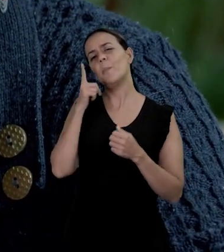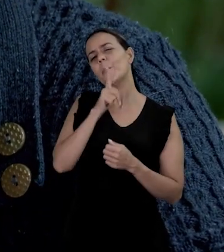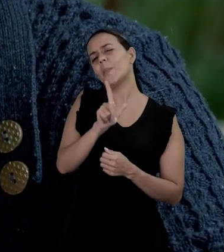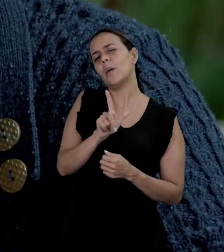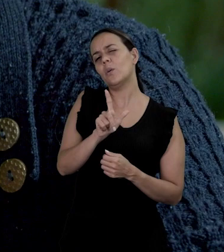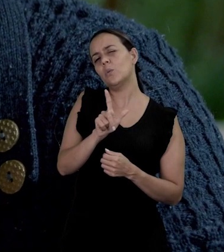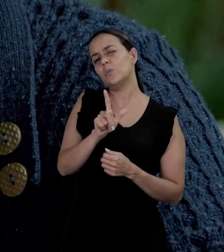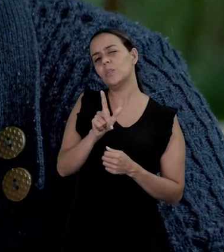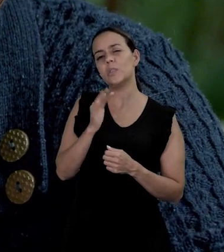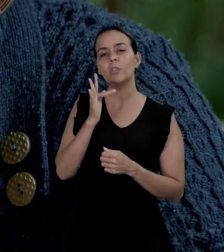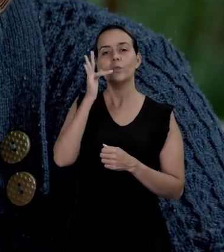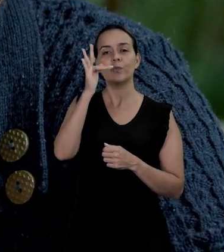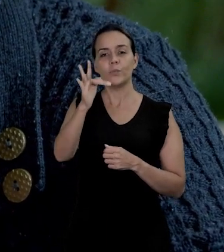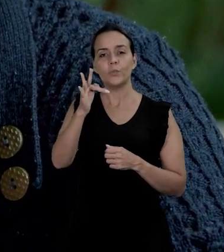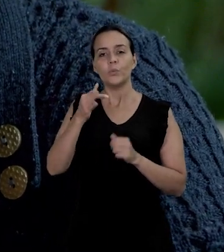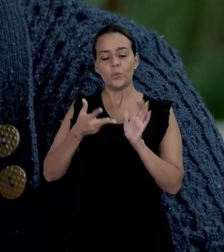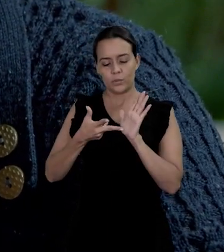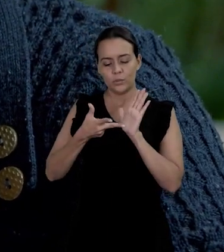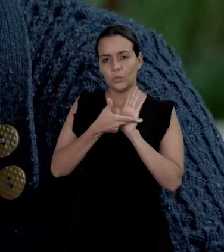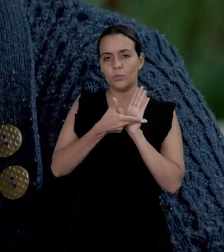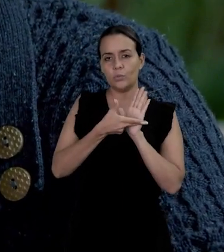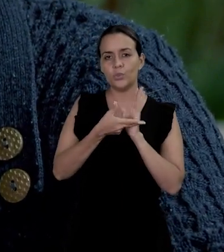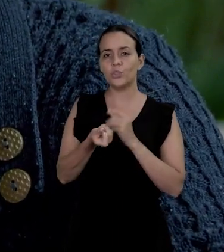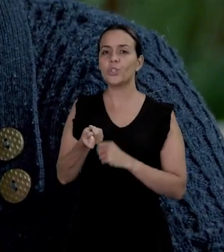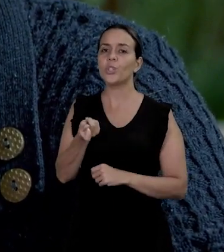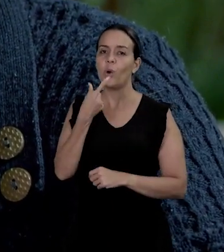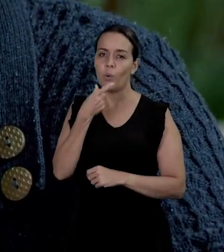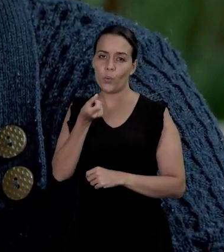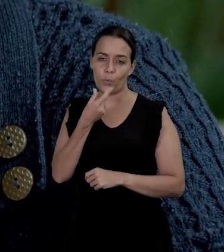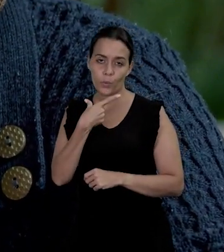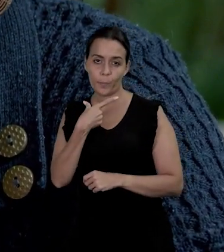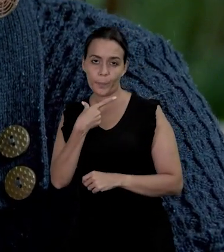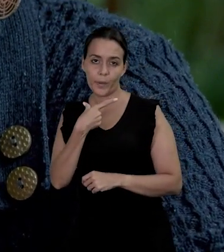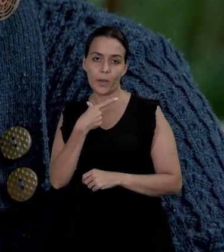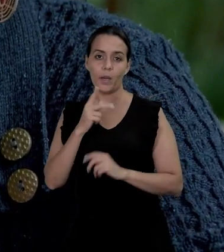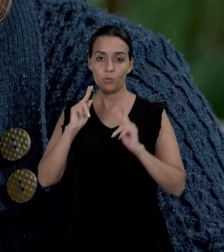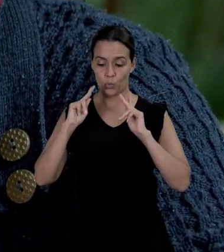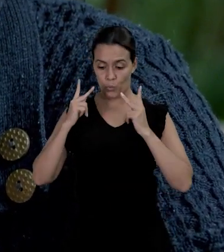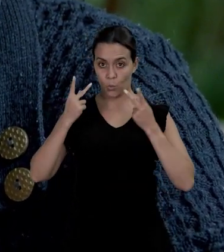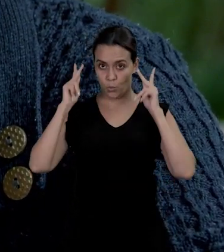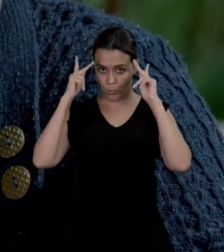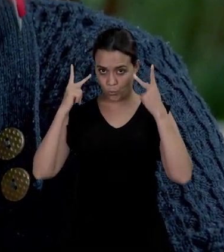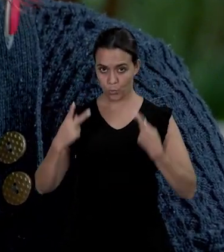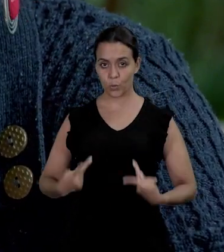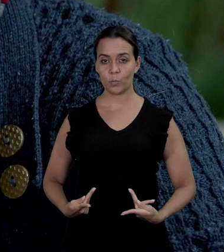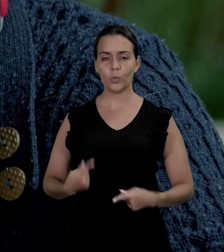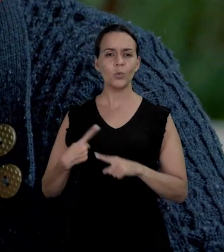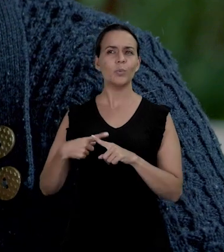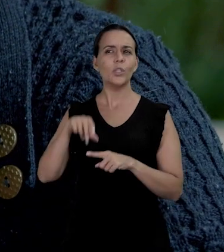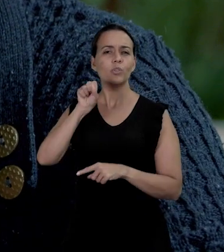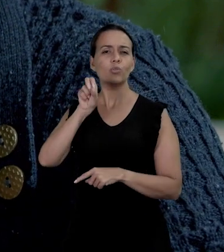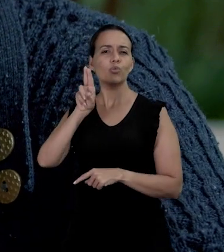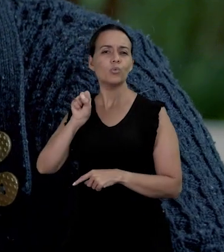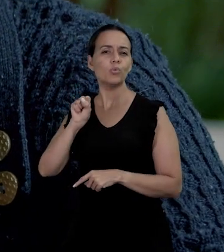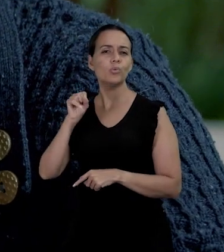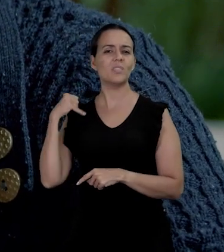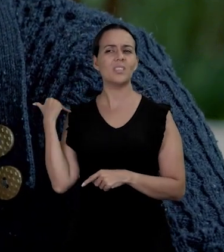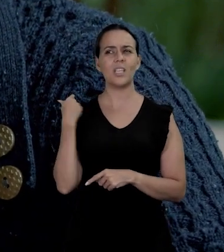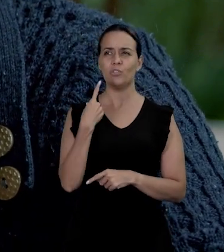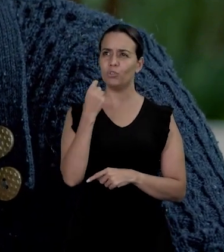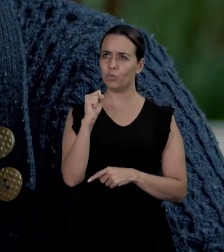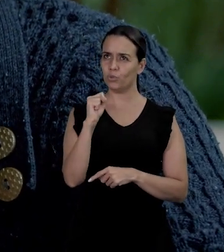o acesso, né, fazer uma futura mastectomia, tomar hormônio a partir dos 16 anos, porque no SUS é só a partir dos